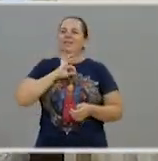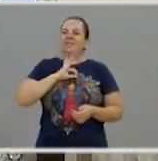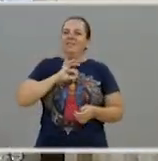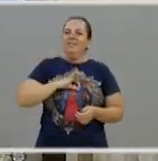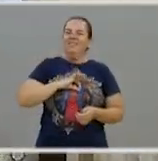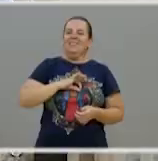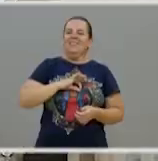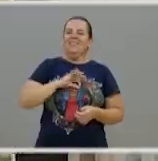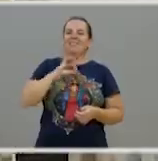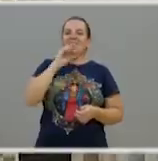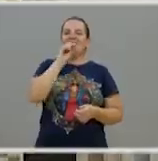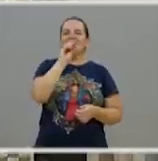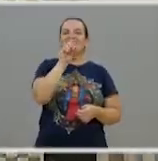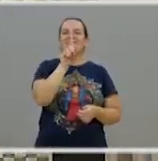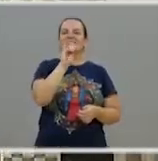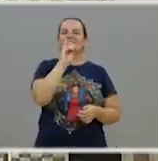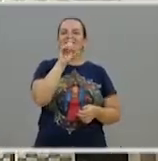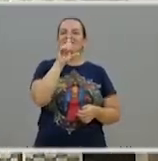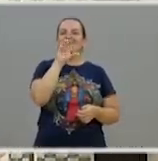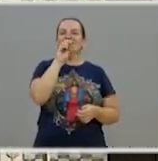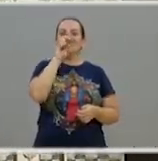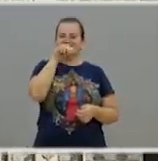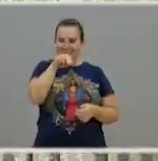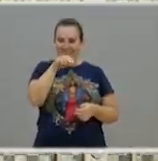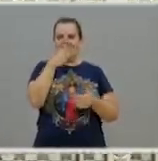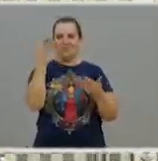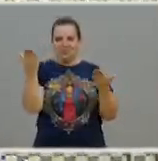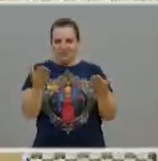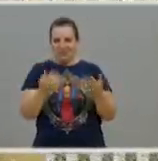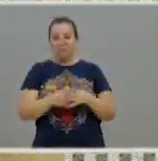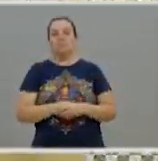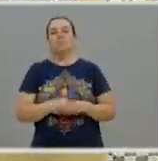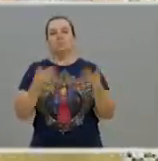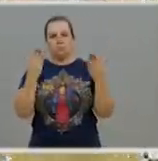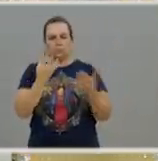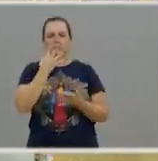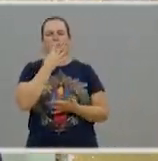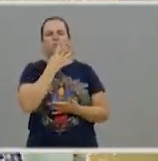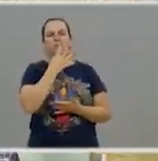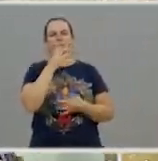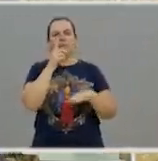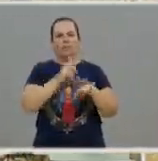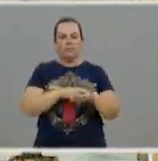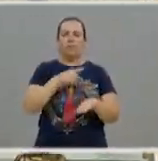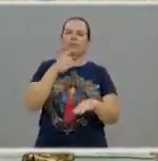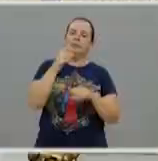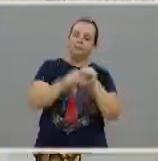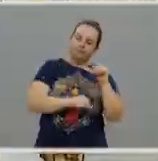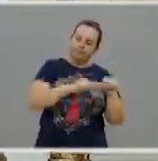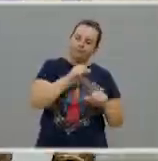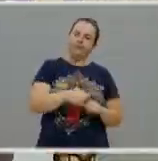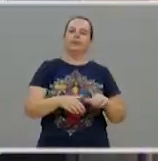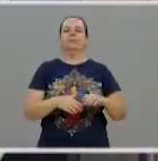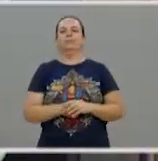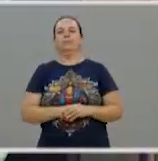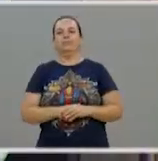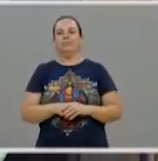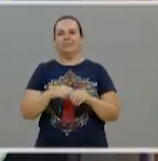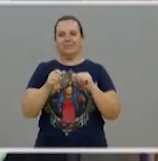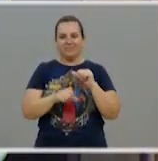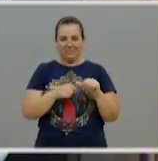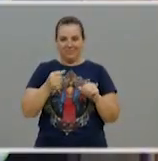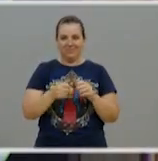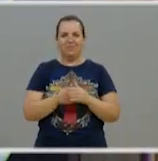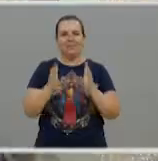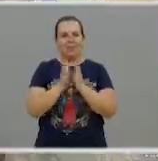presente, atendendo às confissões, já é quaresma, é tempo de confissão, de conversão, de mudança,